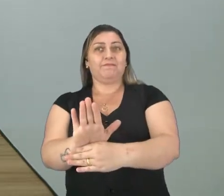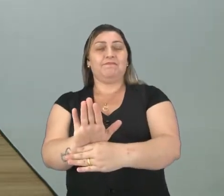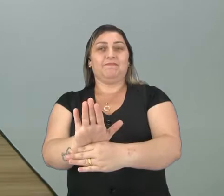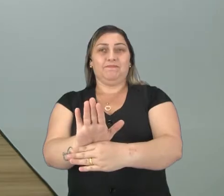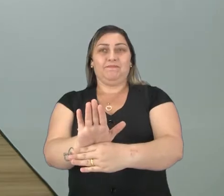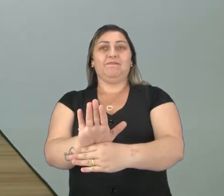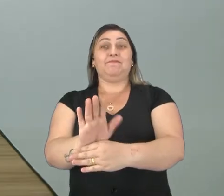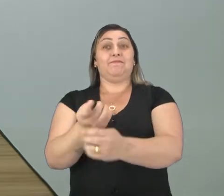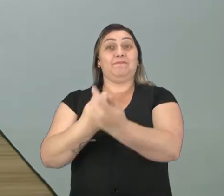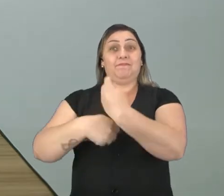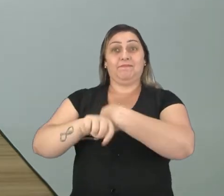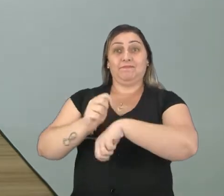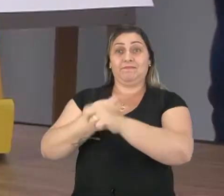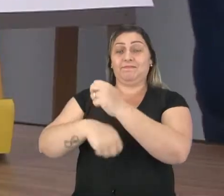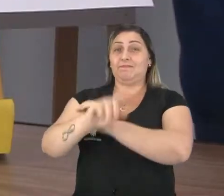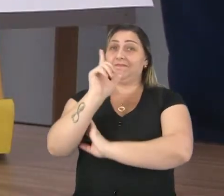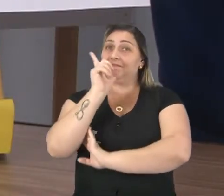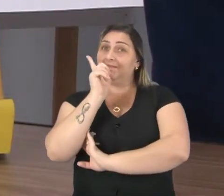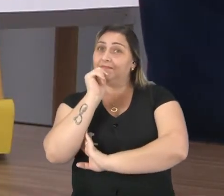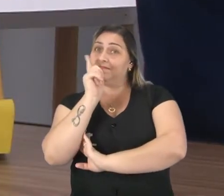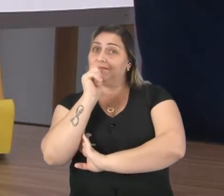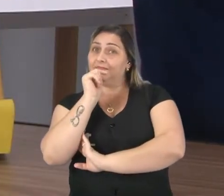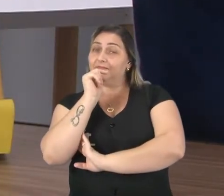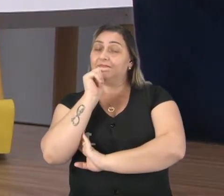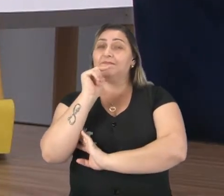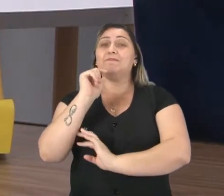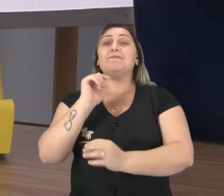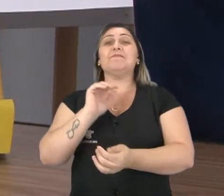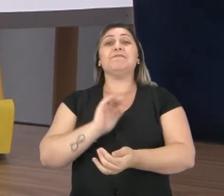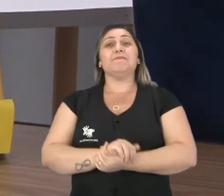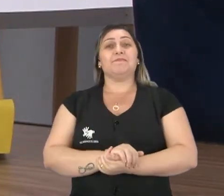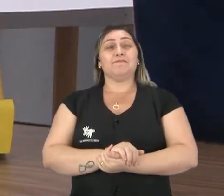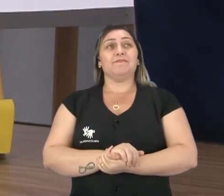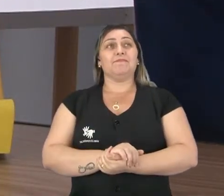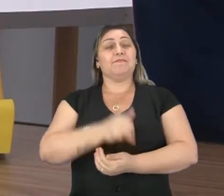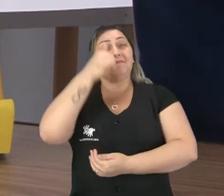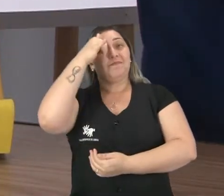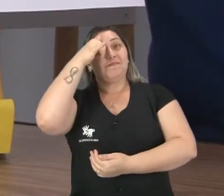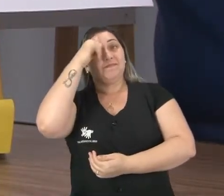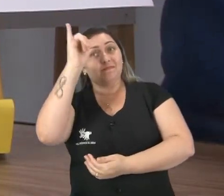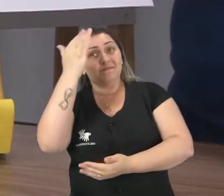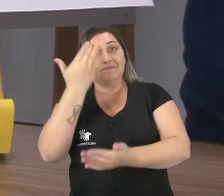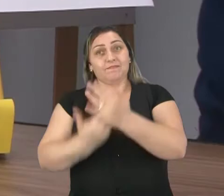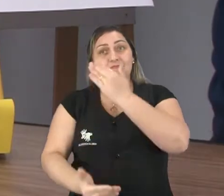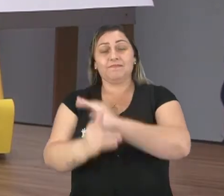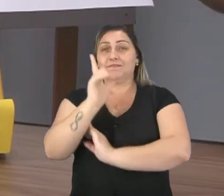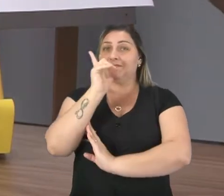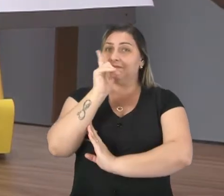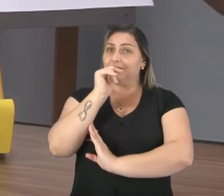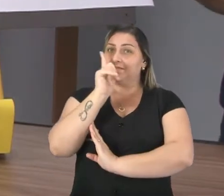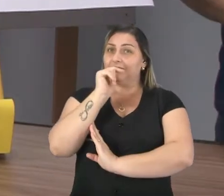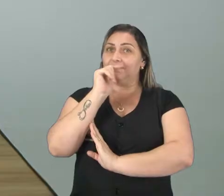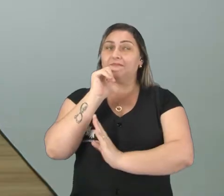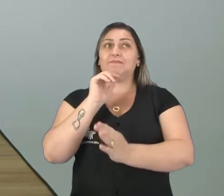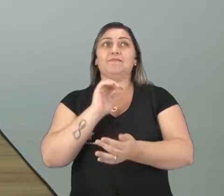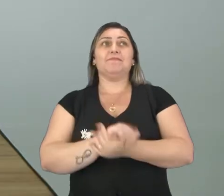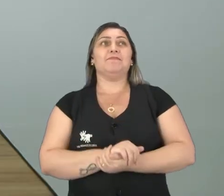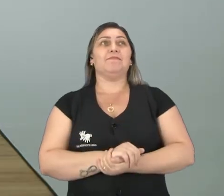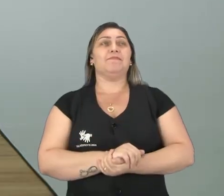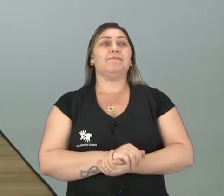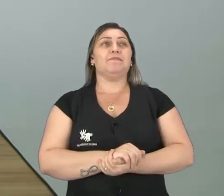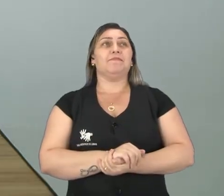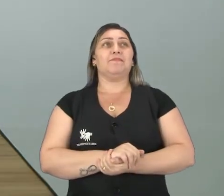que ajuda, certo? Que ajuda na economia da água. Então, vamos colocá-la do outro